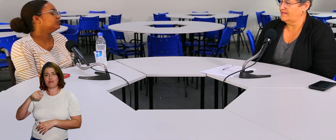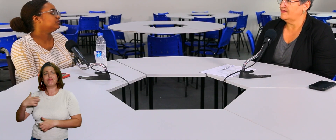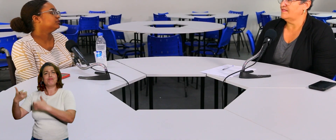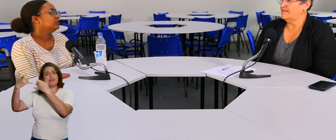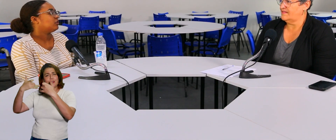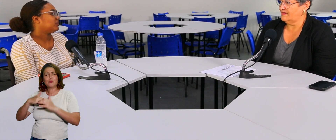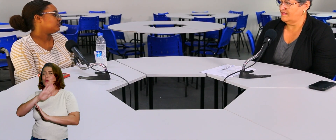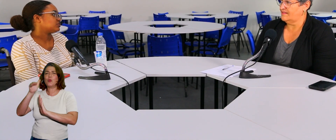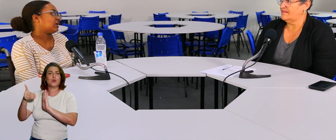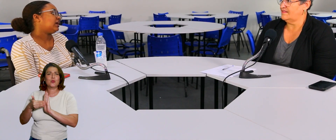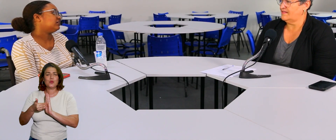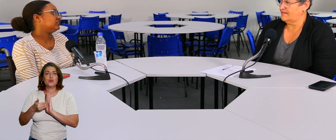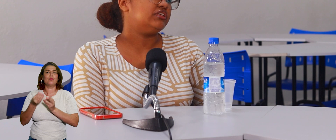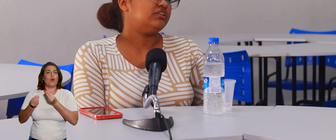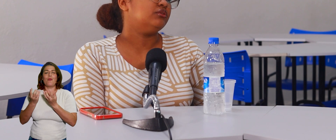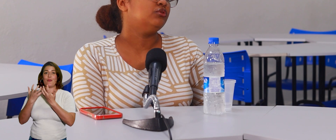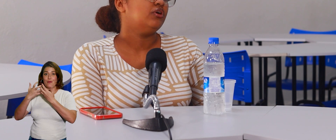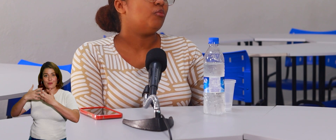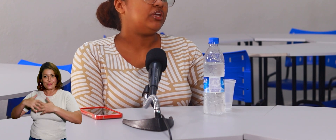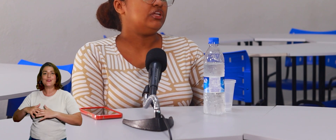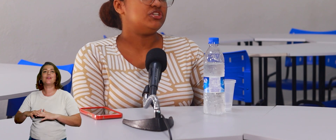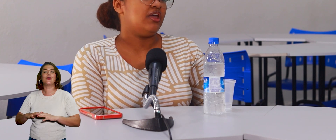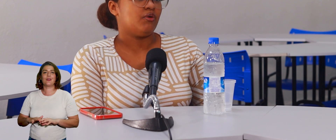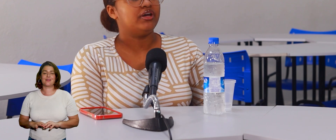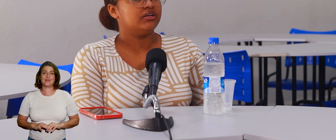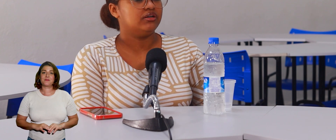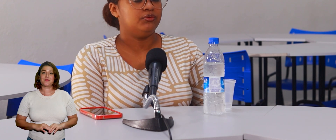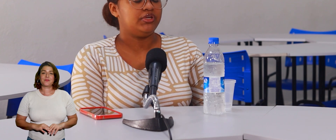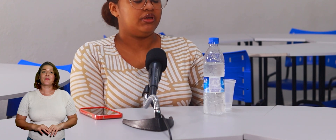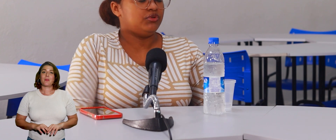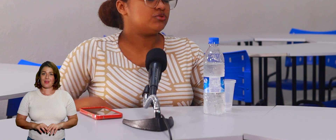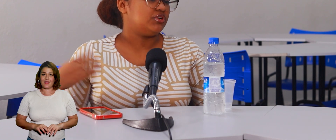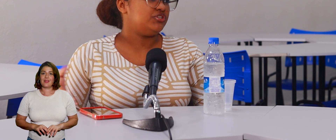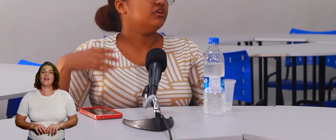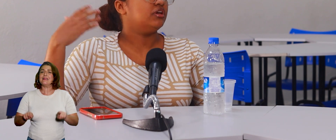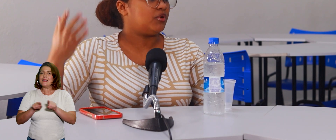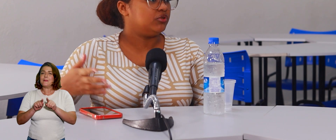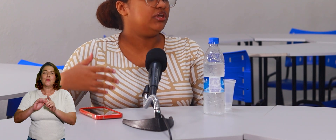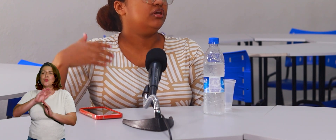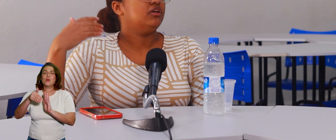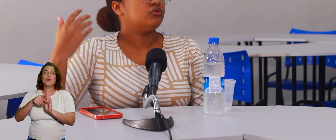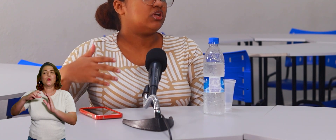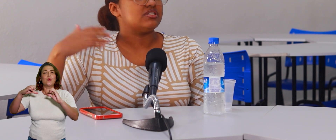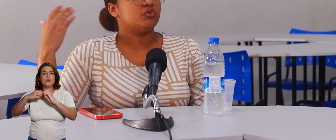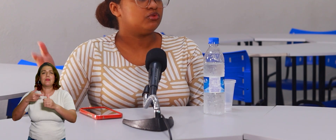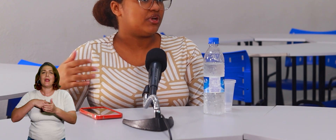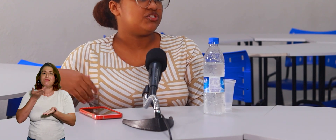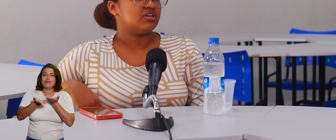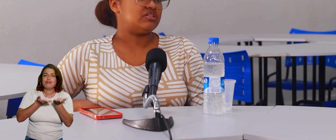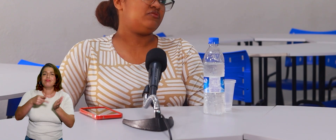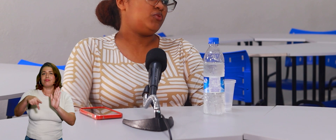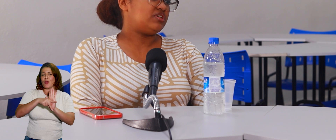explicou tudo, como é que funcionava, entendeu? Como é que, qual era o que a Unison tinha, né? Para poder tornar sempre